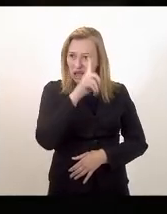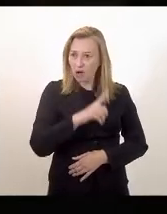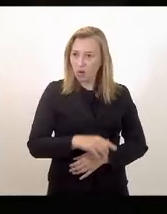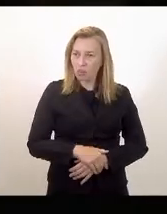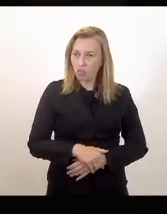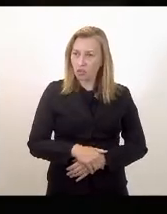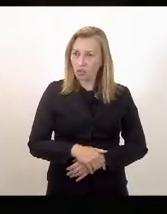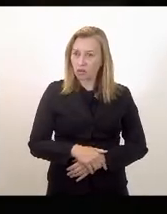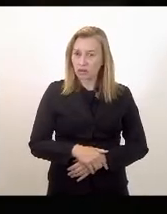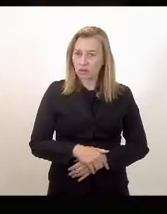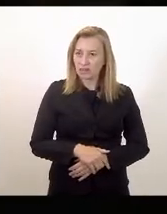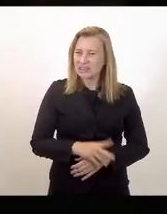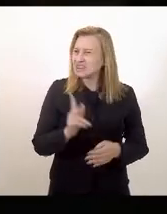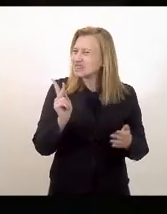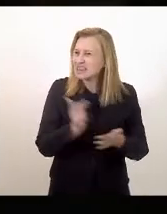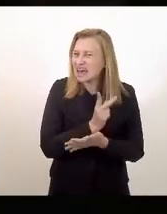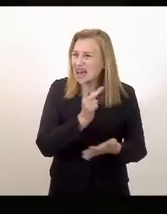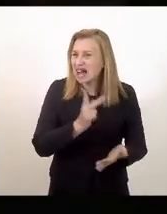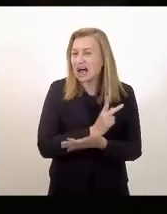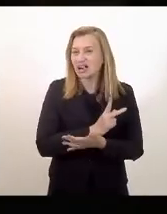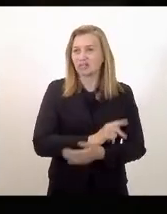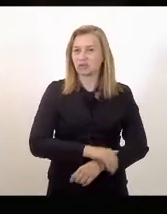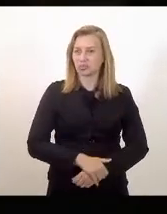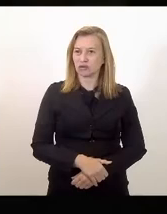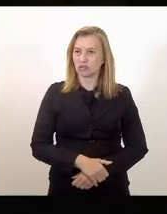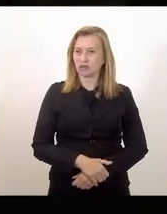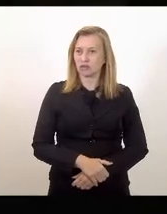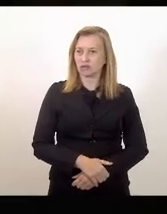forma criminosa,